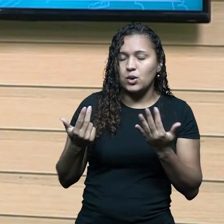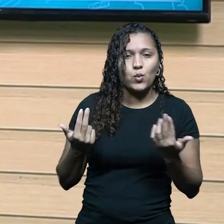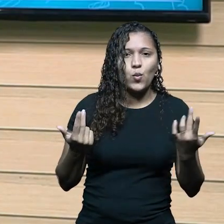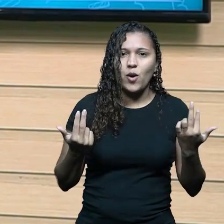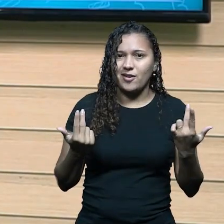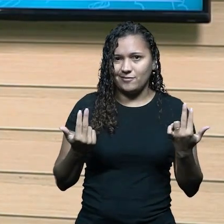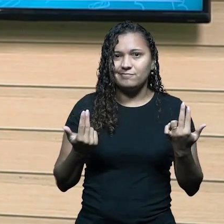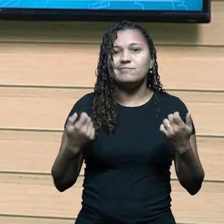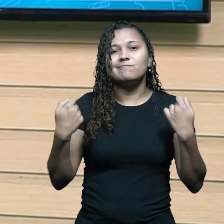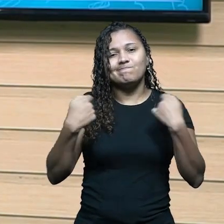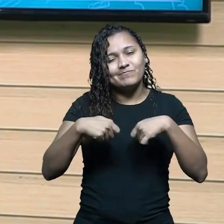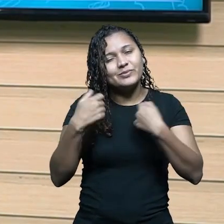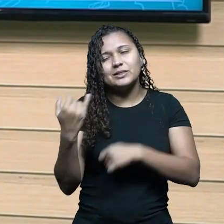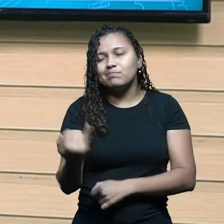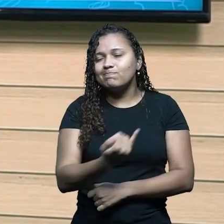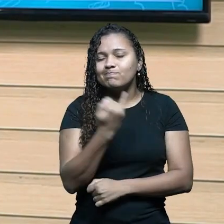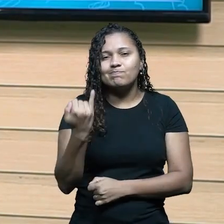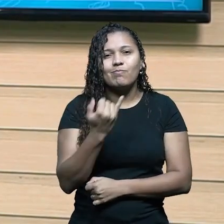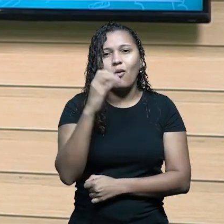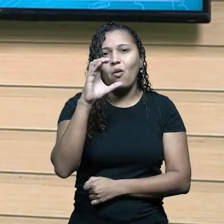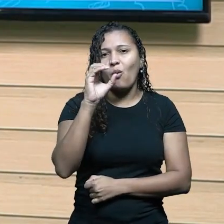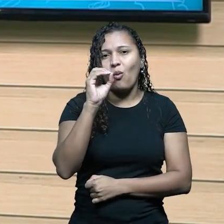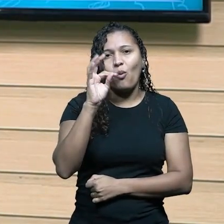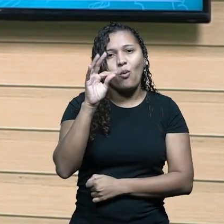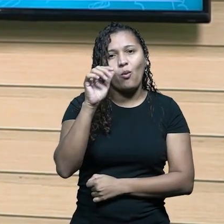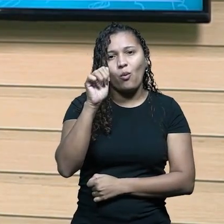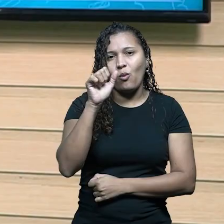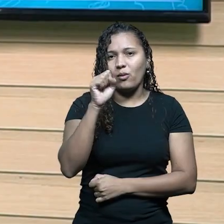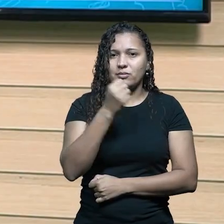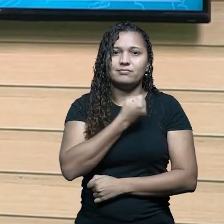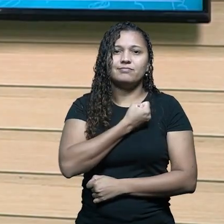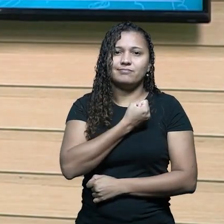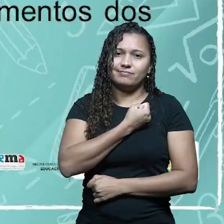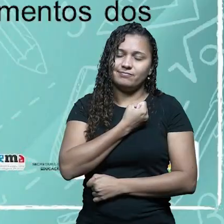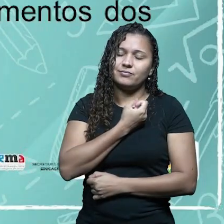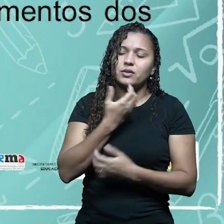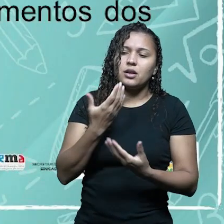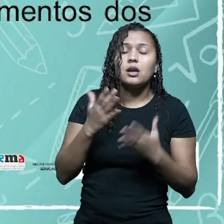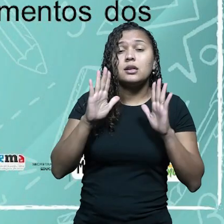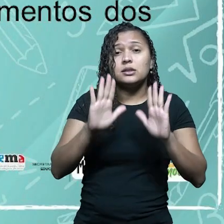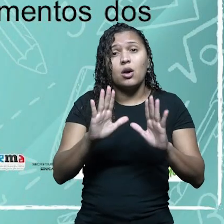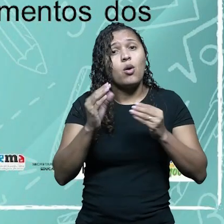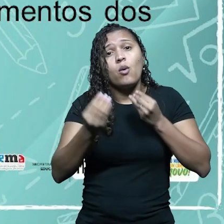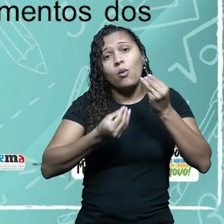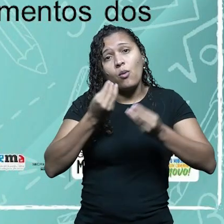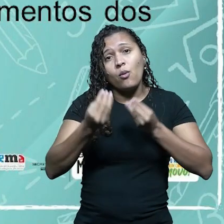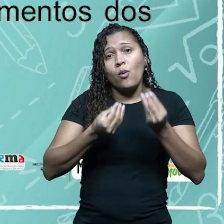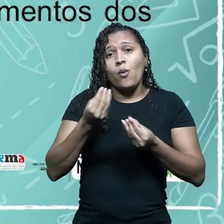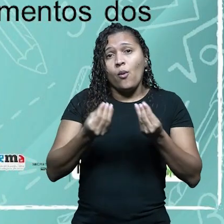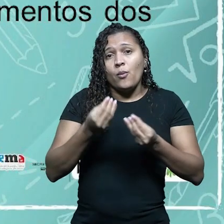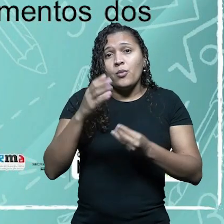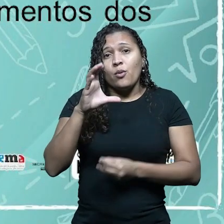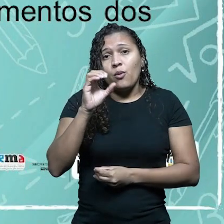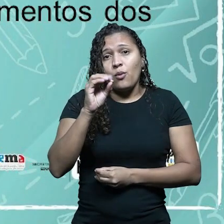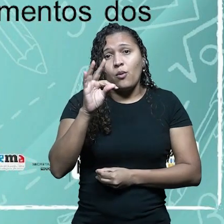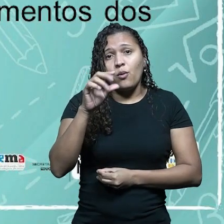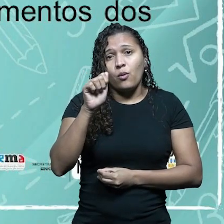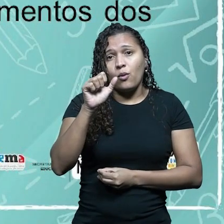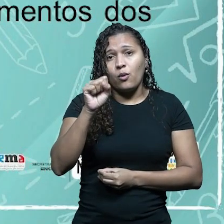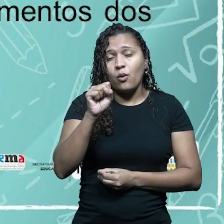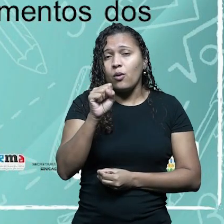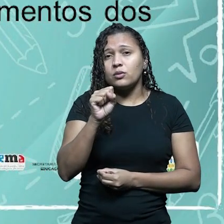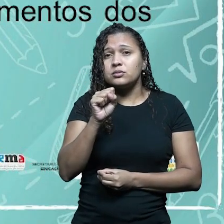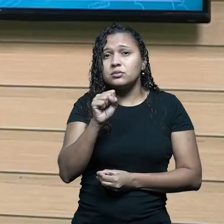Portanto, a importância de se cotar, de se colocar essas informações numéricas. Como cotar automaticamente seu desenho